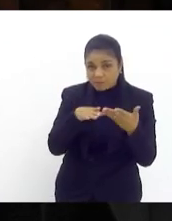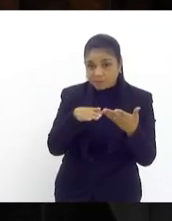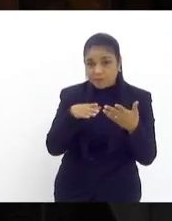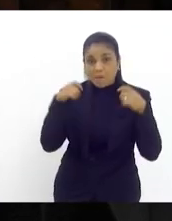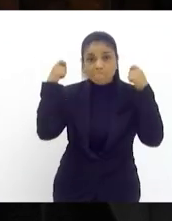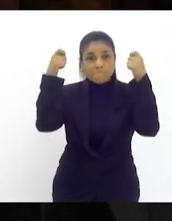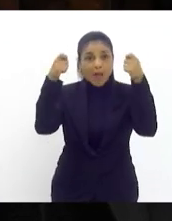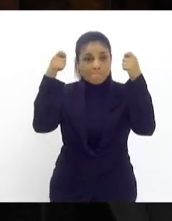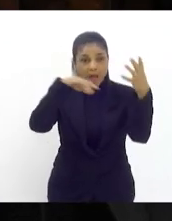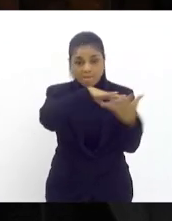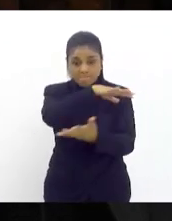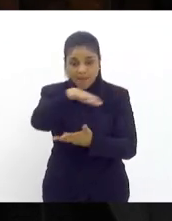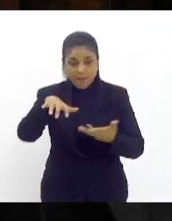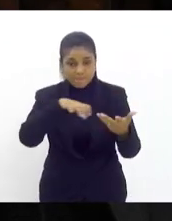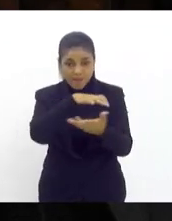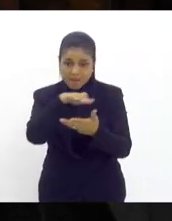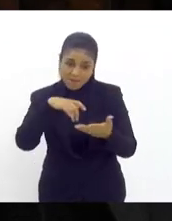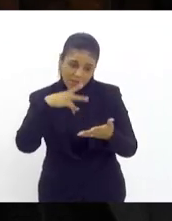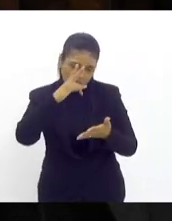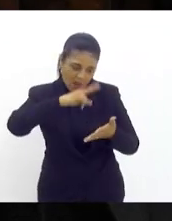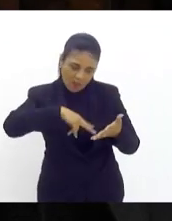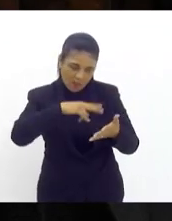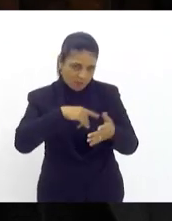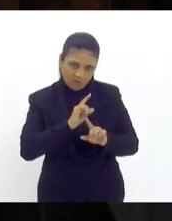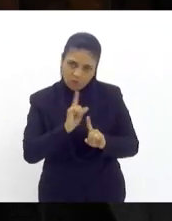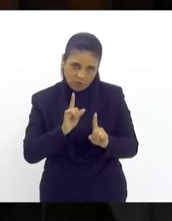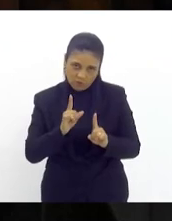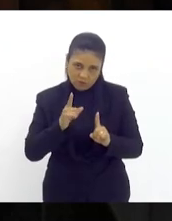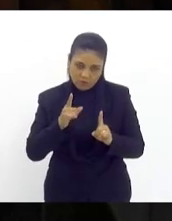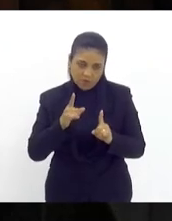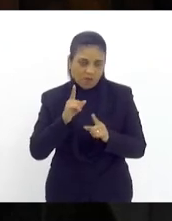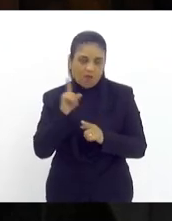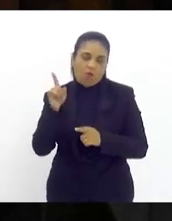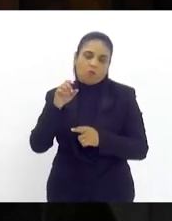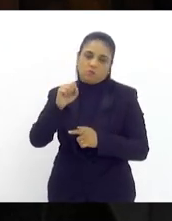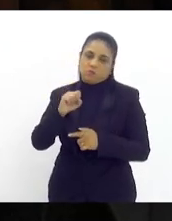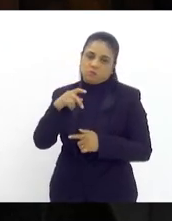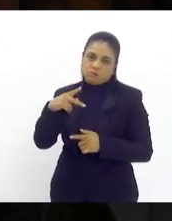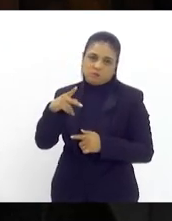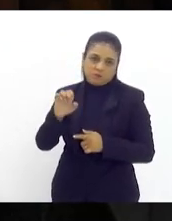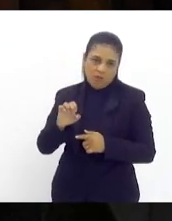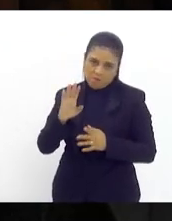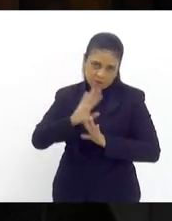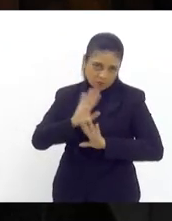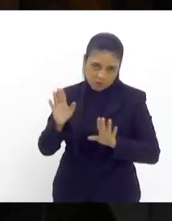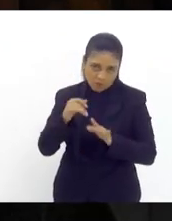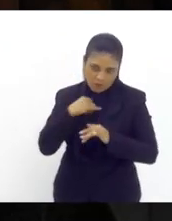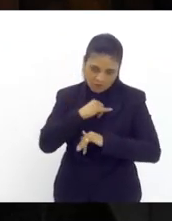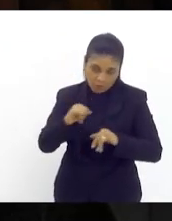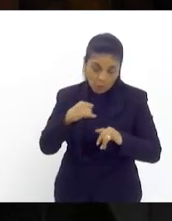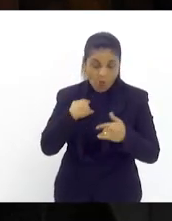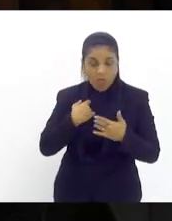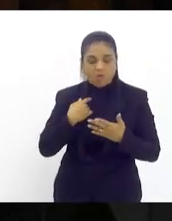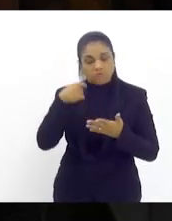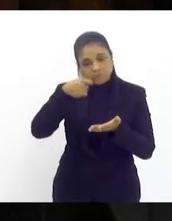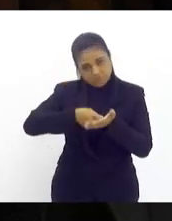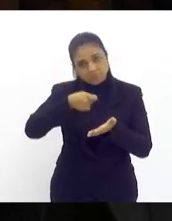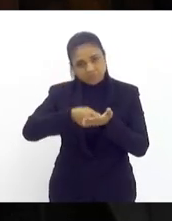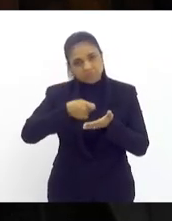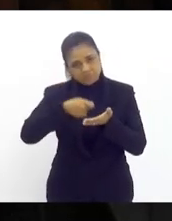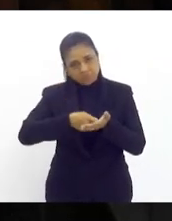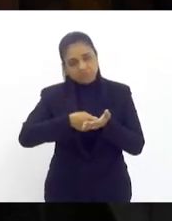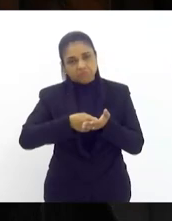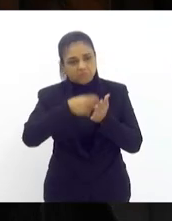não cabe aqui a leitura porque a convocação do CEP e não me eu que fiz questão de ler